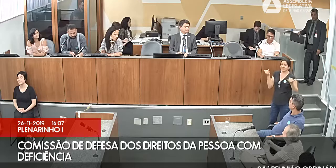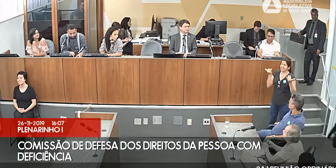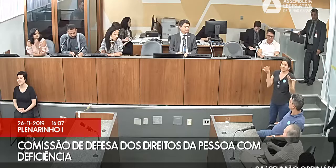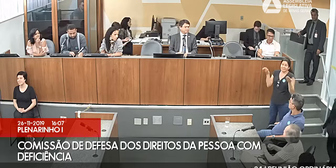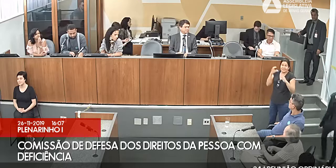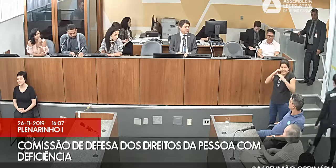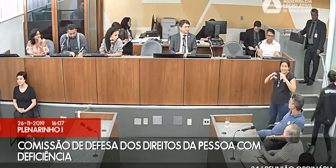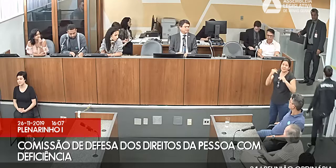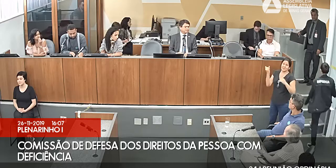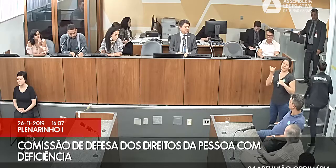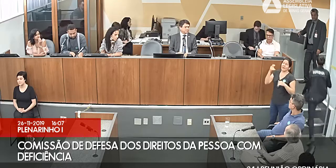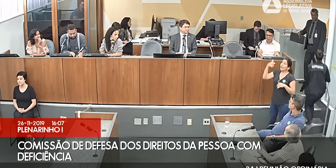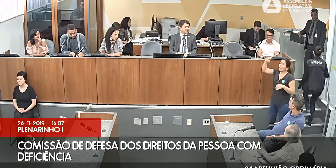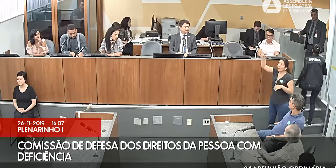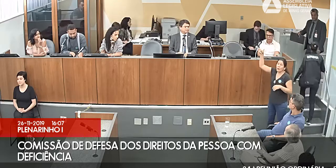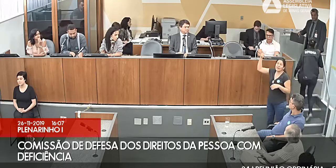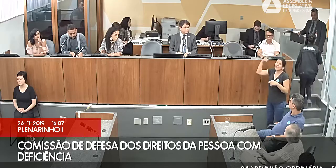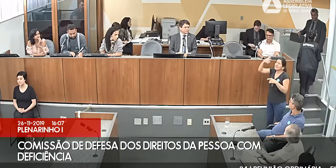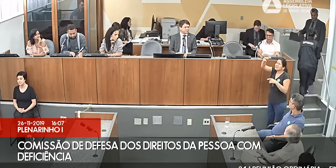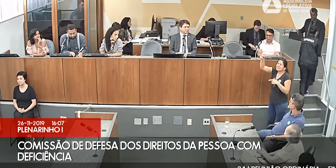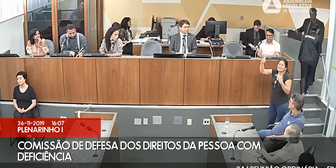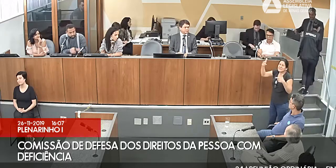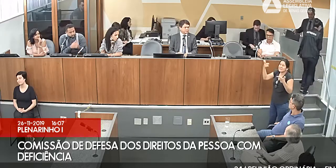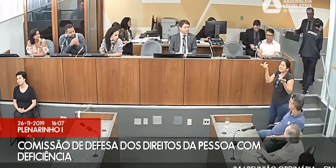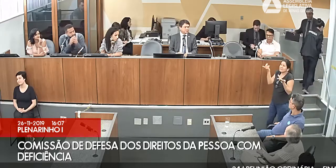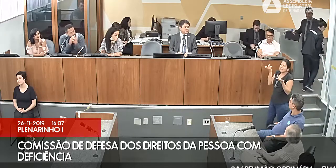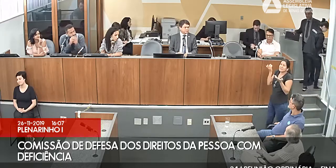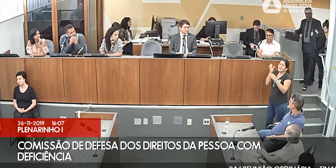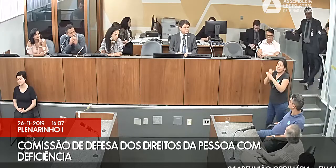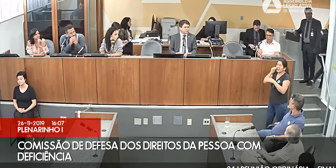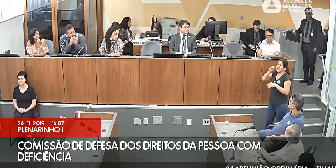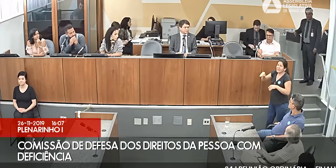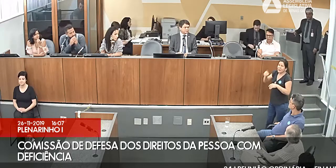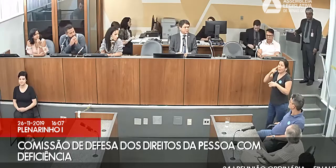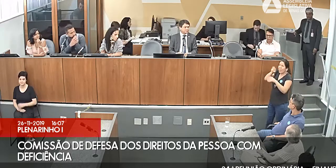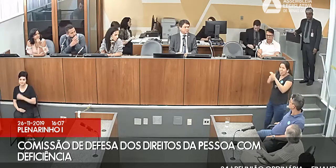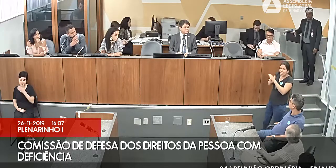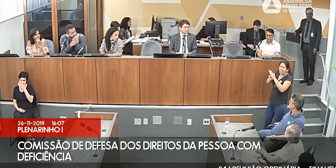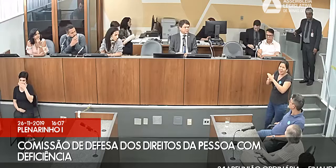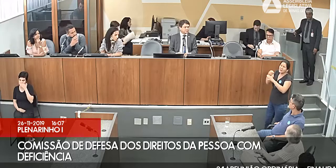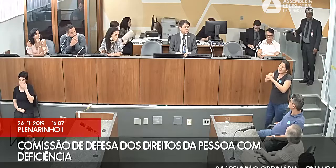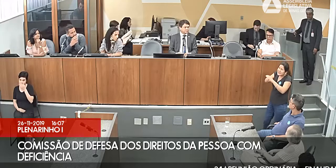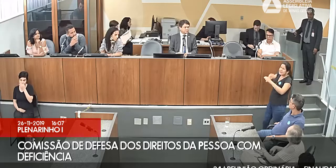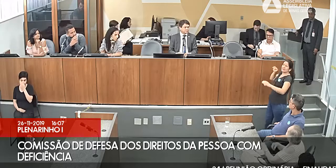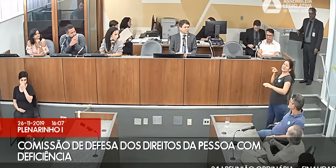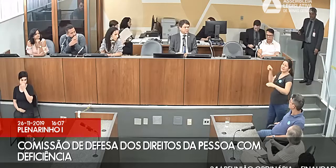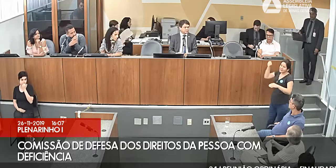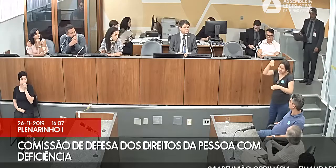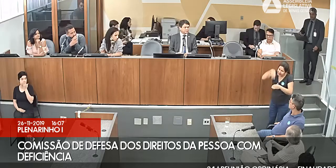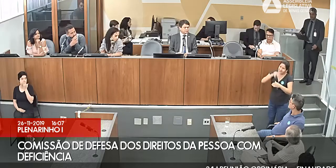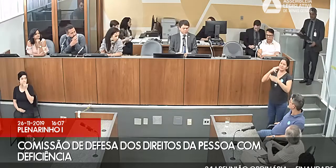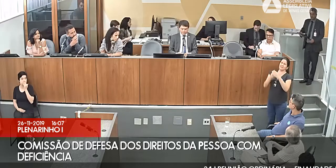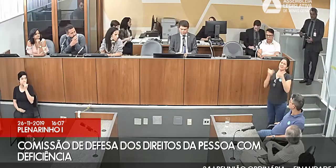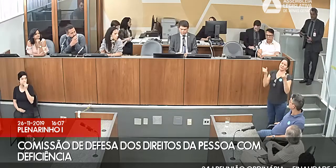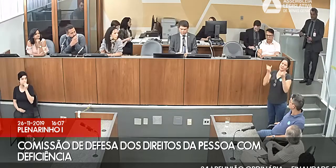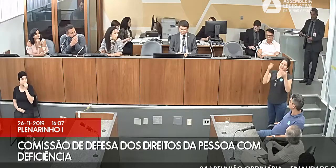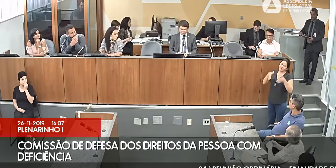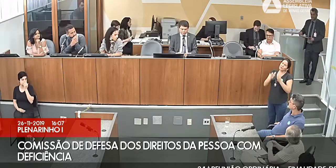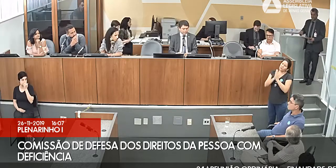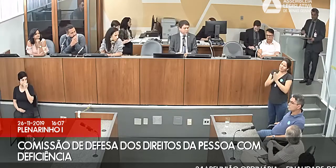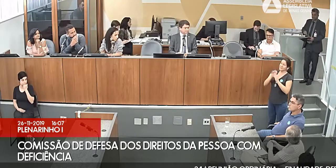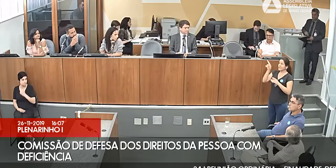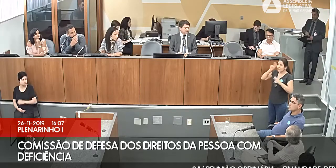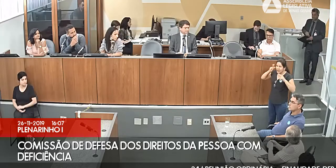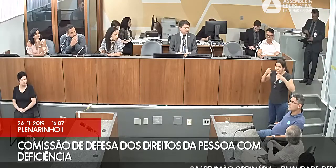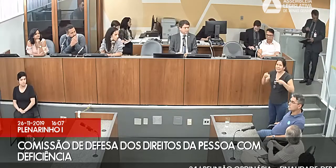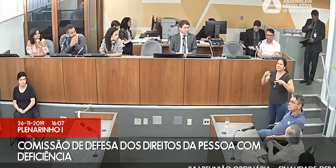pares, muito diferente. As crianças vão aprender a língua de sinais, as famílias vão aprender a língua de sinais e vai haver